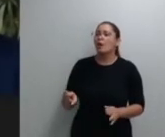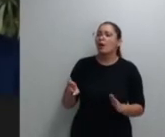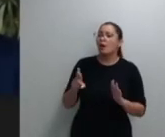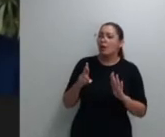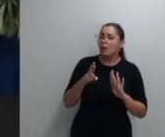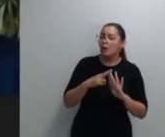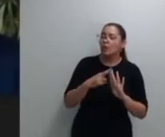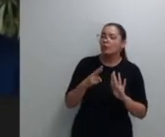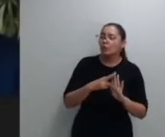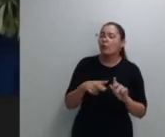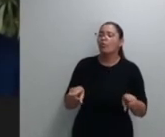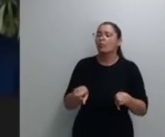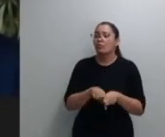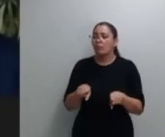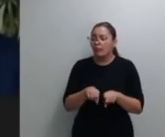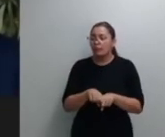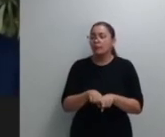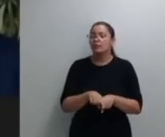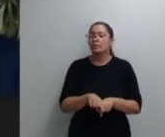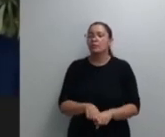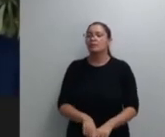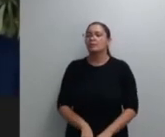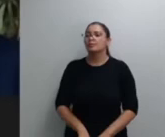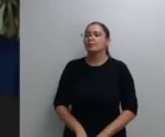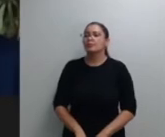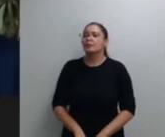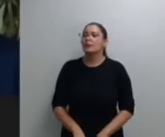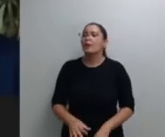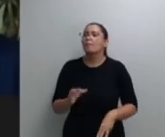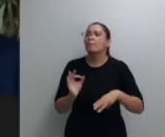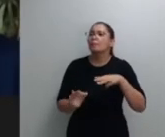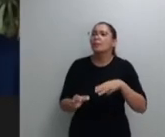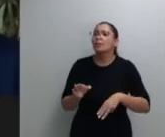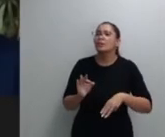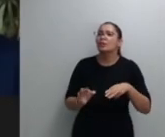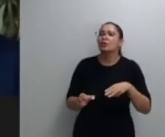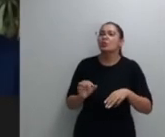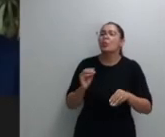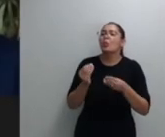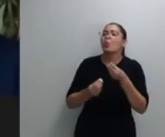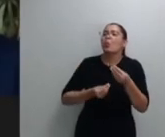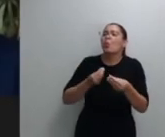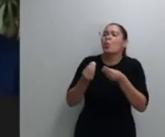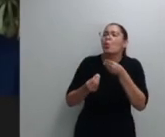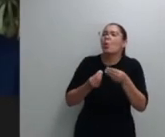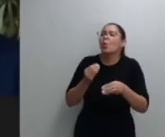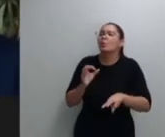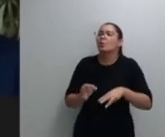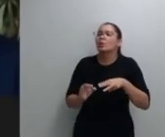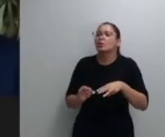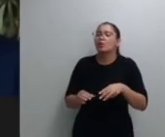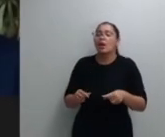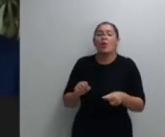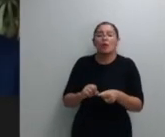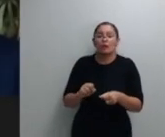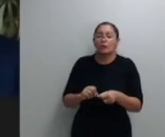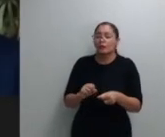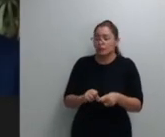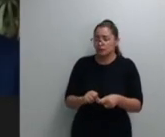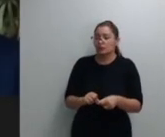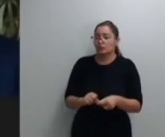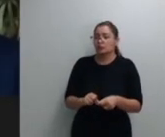fez que fez destaque é ministro Napoleão como o ministro Cuquina fez um destaque